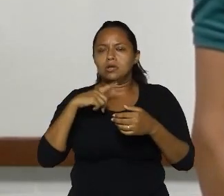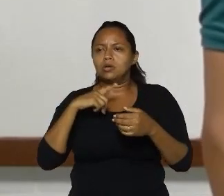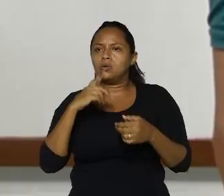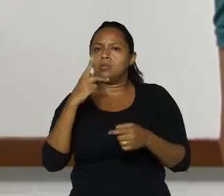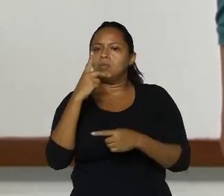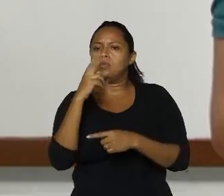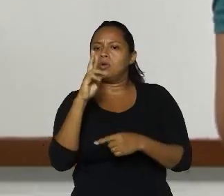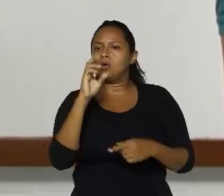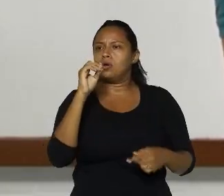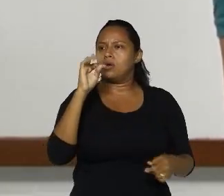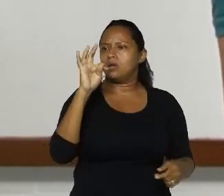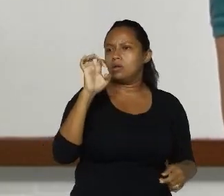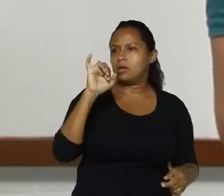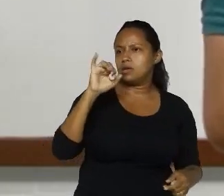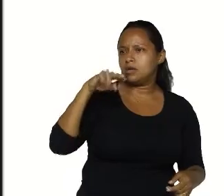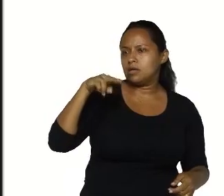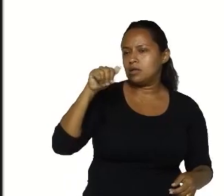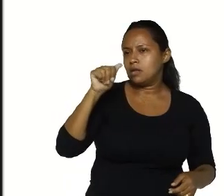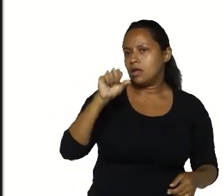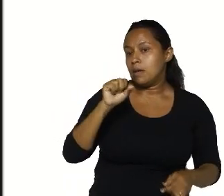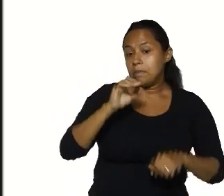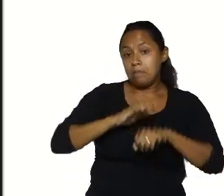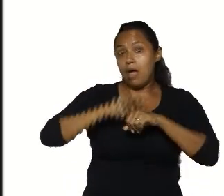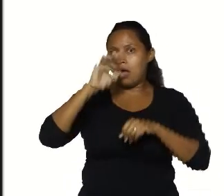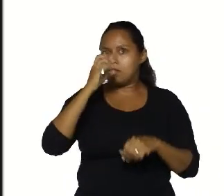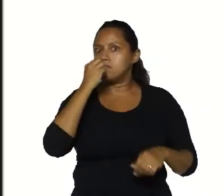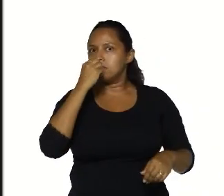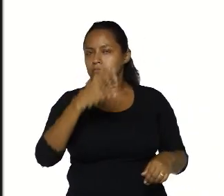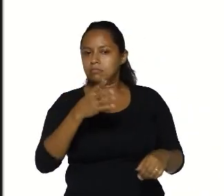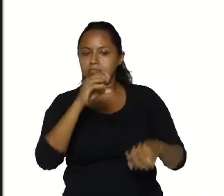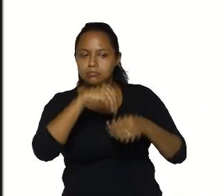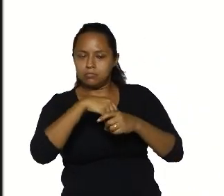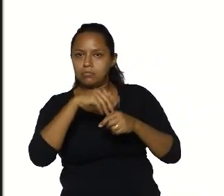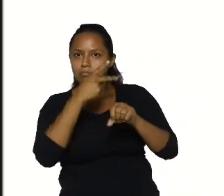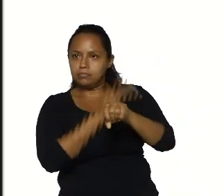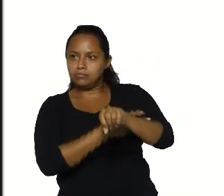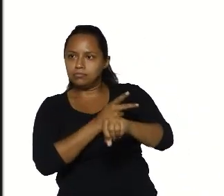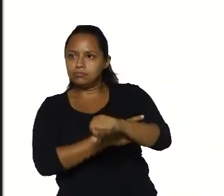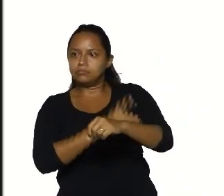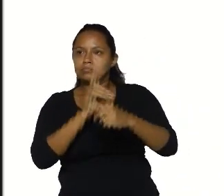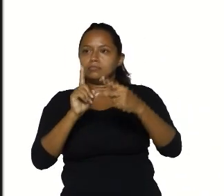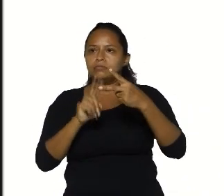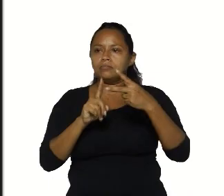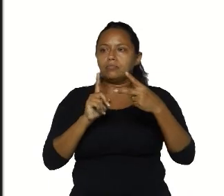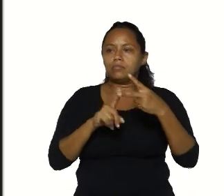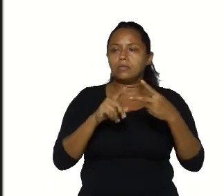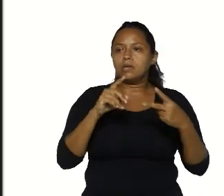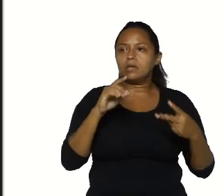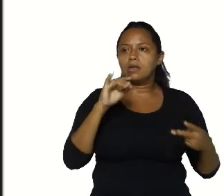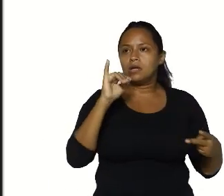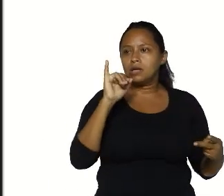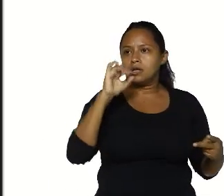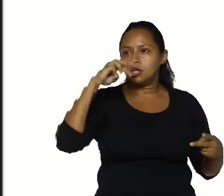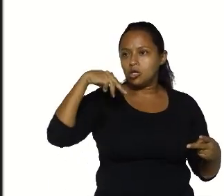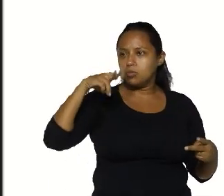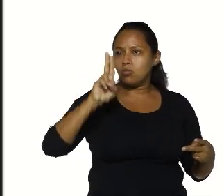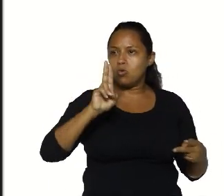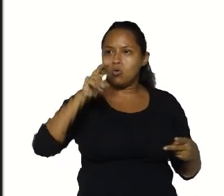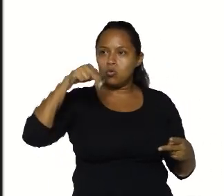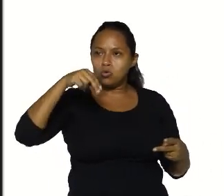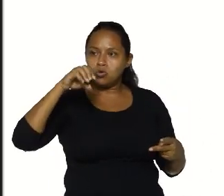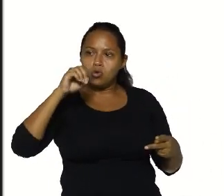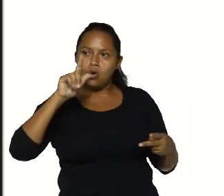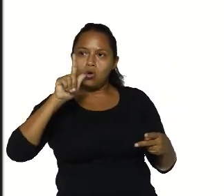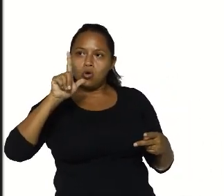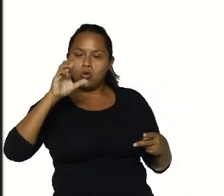proteínas, a albumina, que é a proteína mais abundante no plasma. Nós temos imunoglobulinas, nós